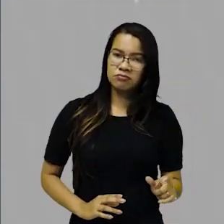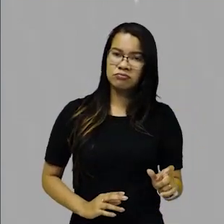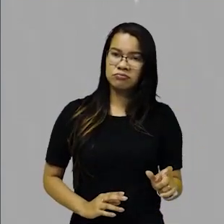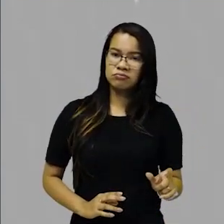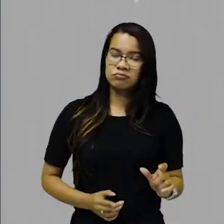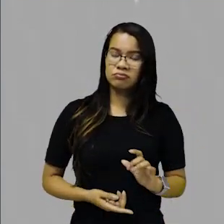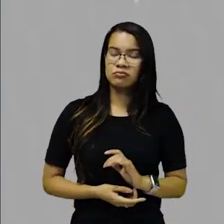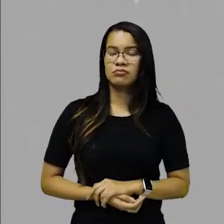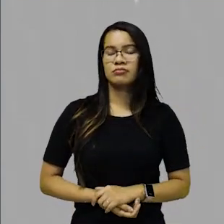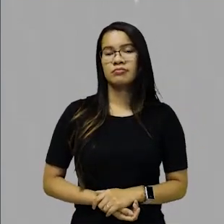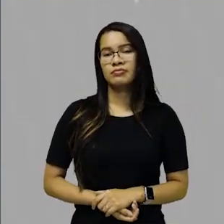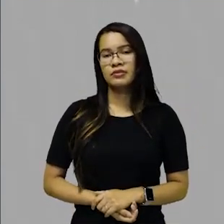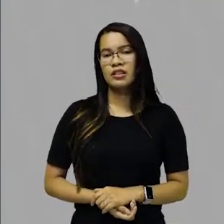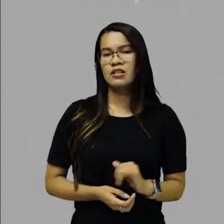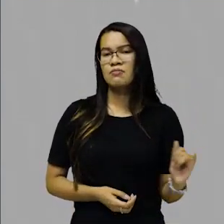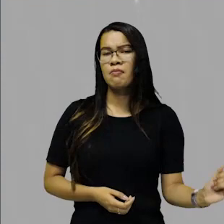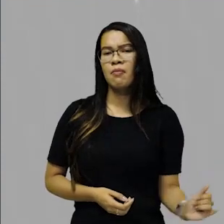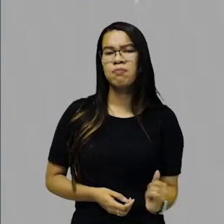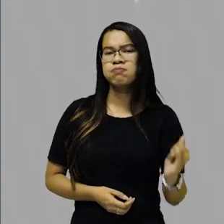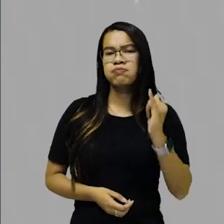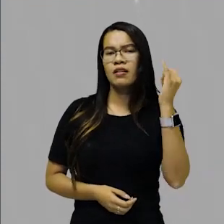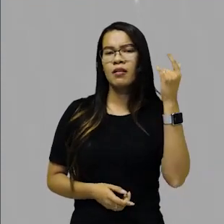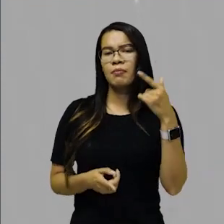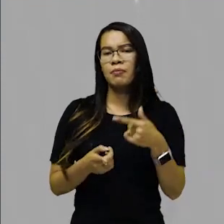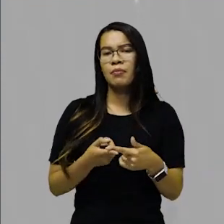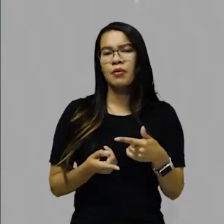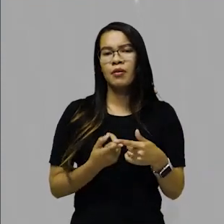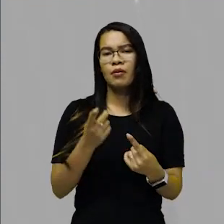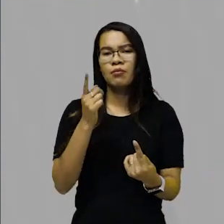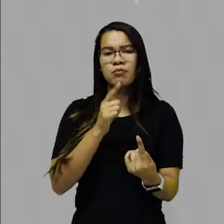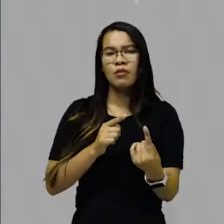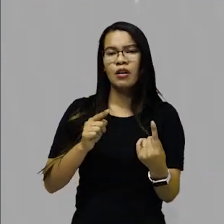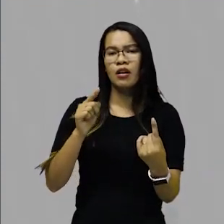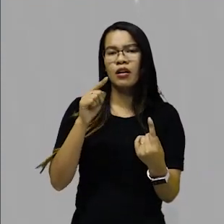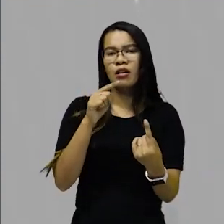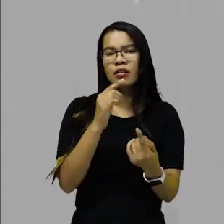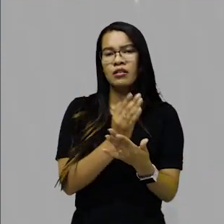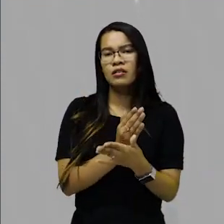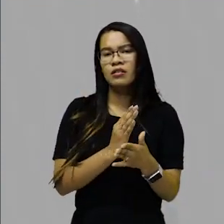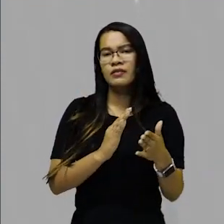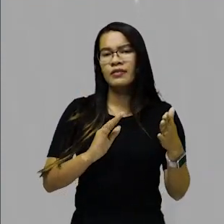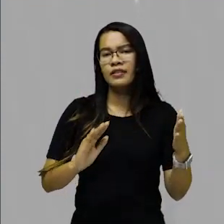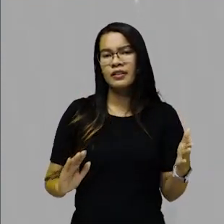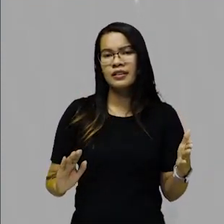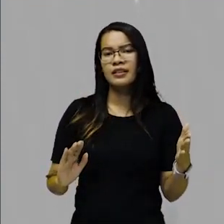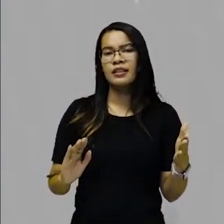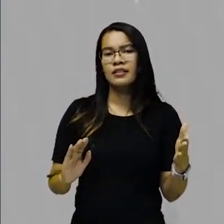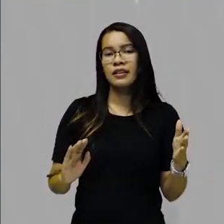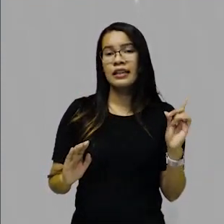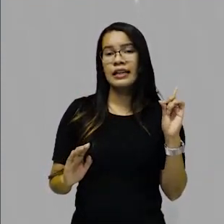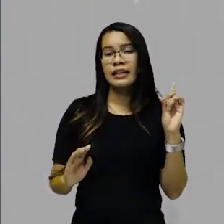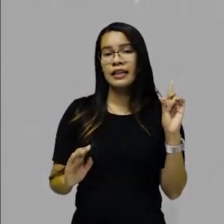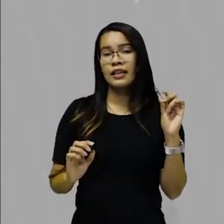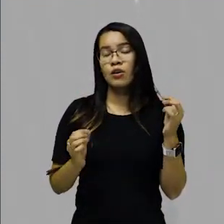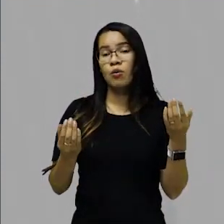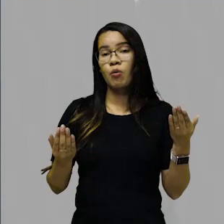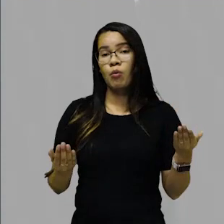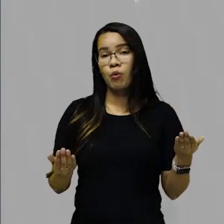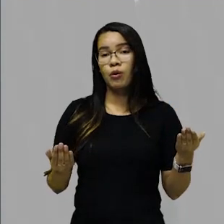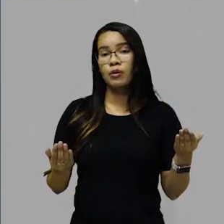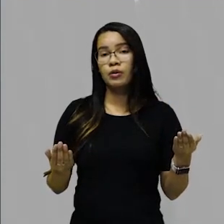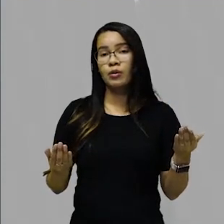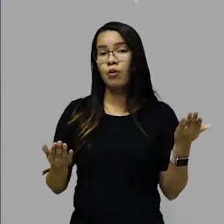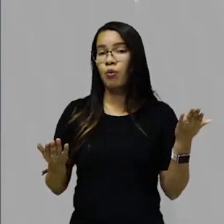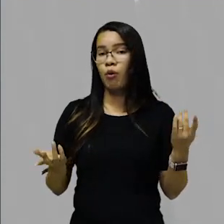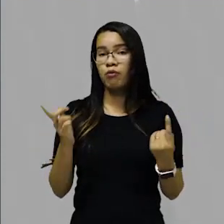imprescindível. Porque o objetivo final, como nós falamos ainda há pouco, o objetivo final qual é?